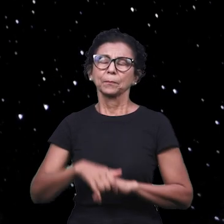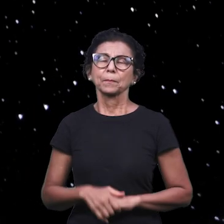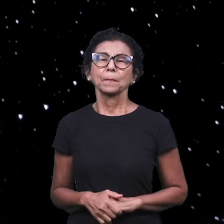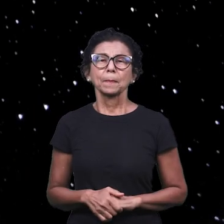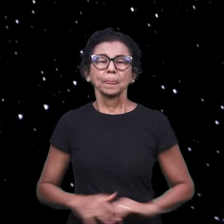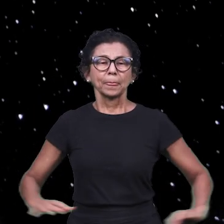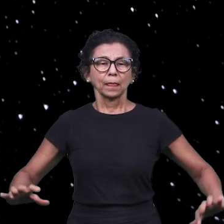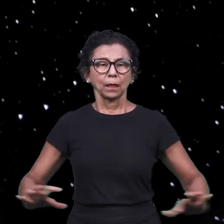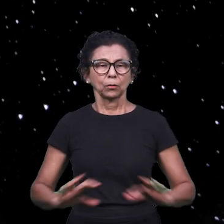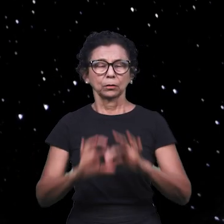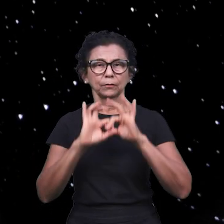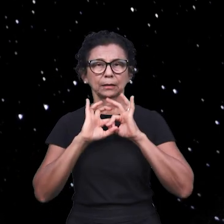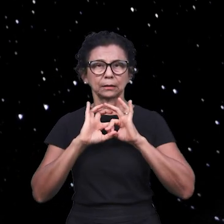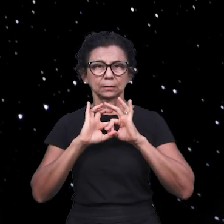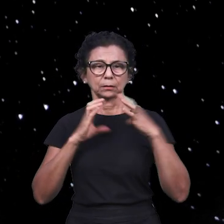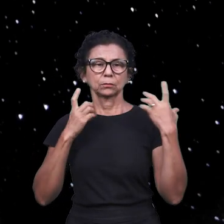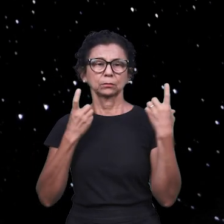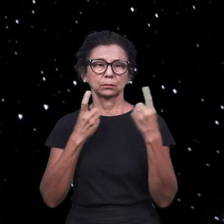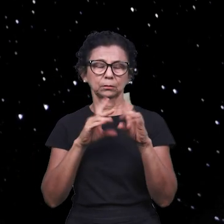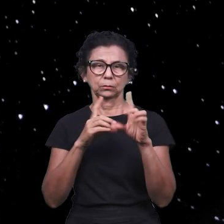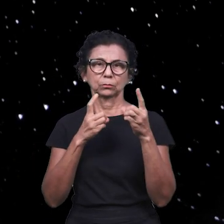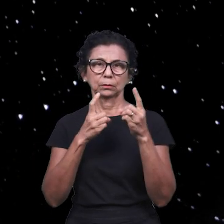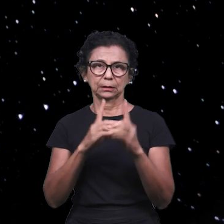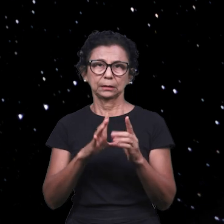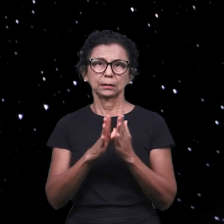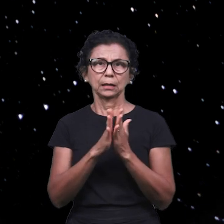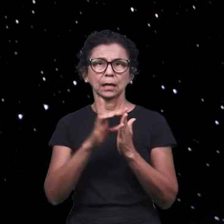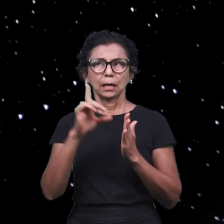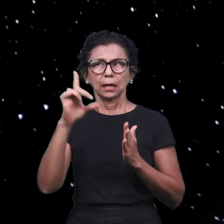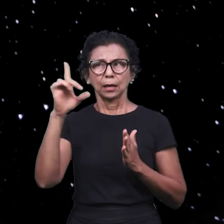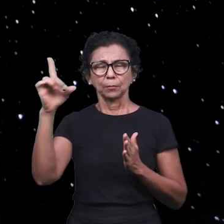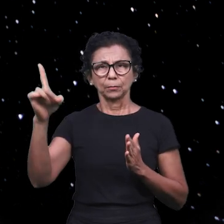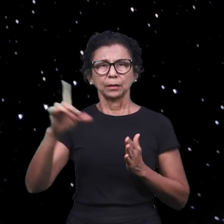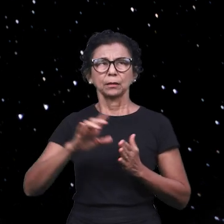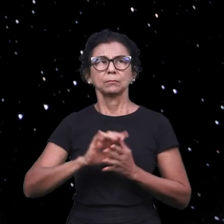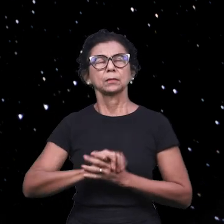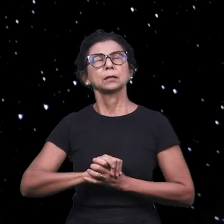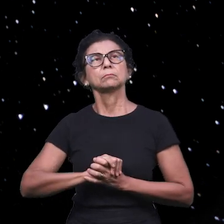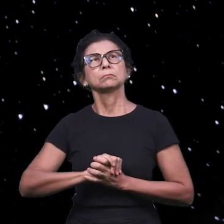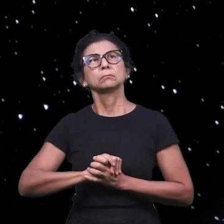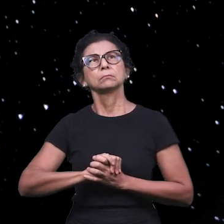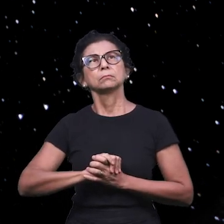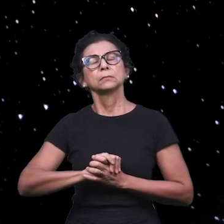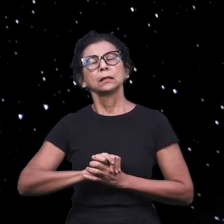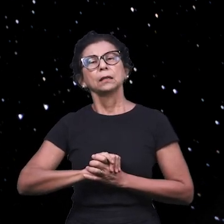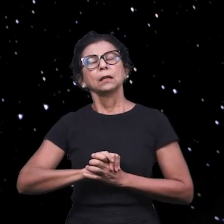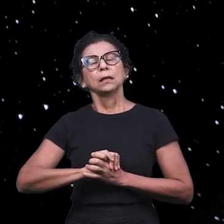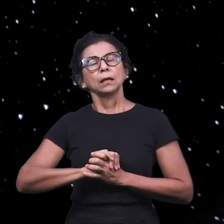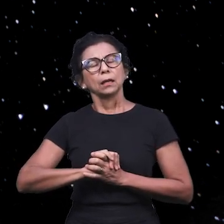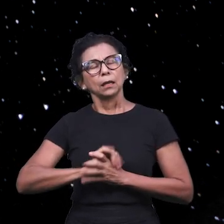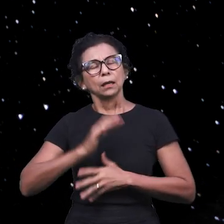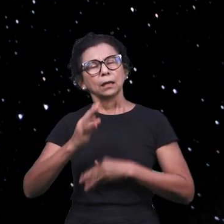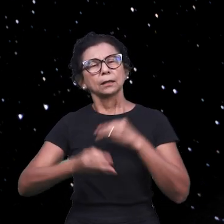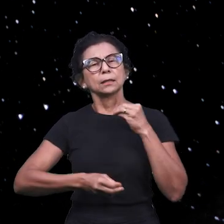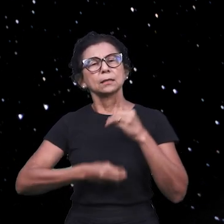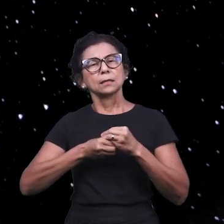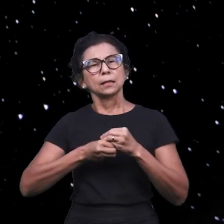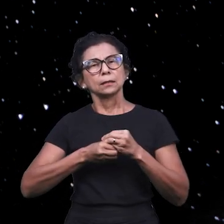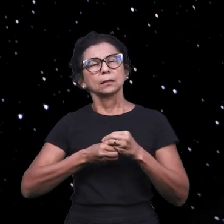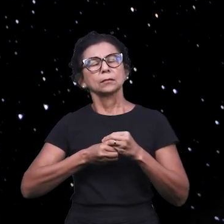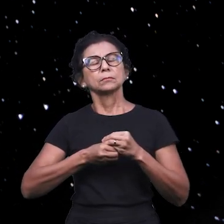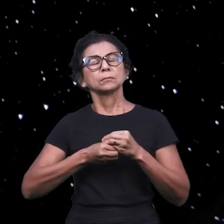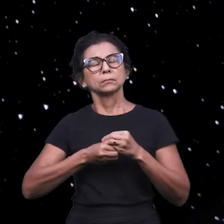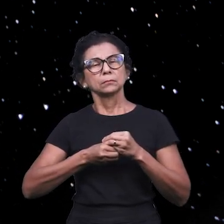goteje a minha doutrina como a chuva, destile a minha palavra como